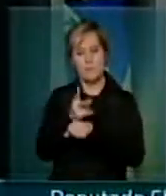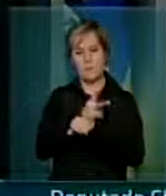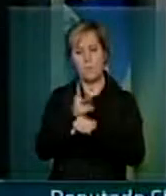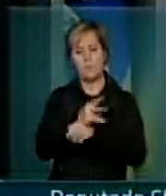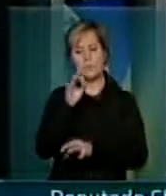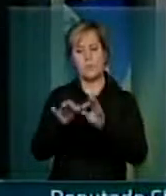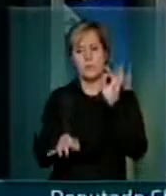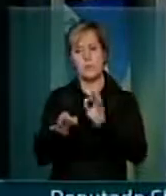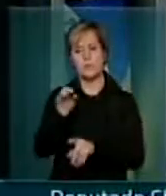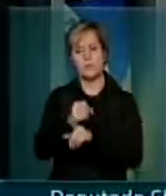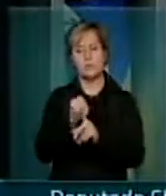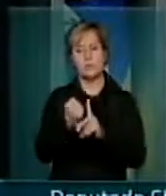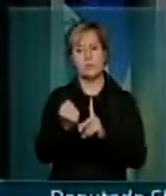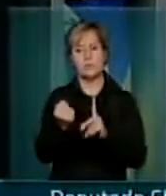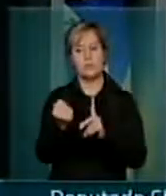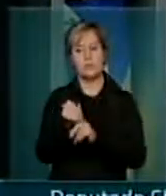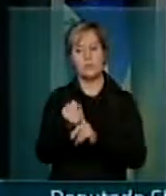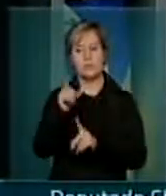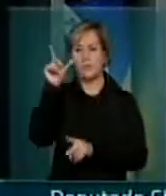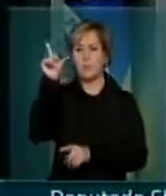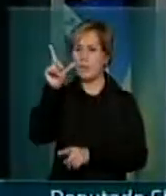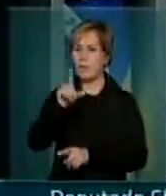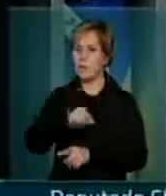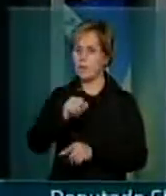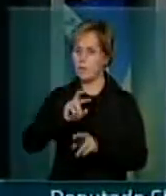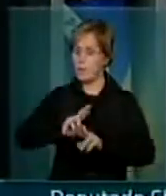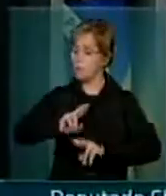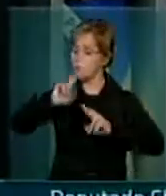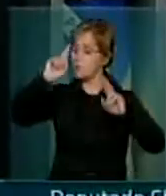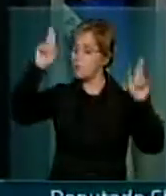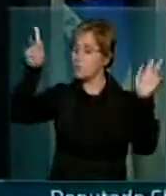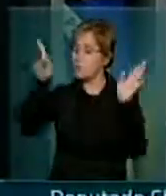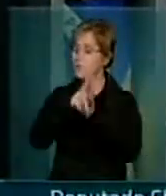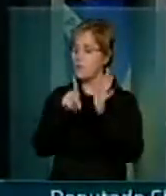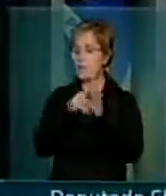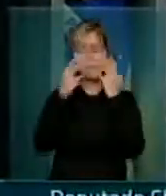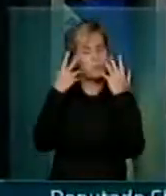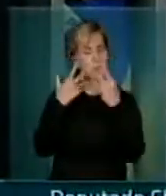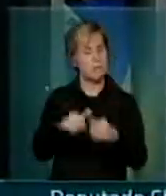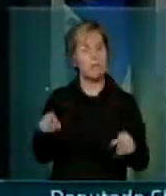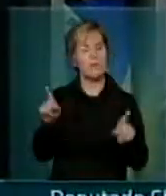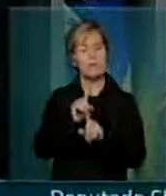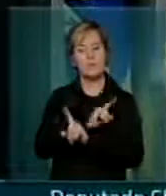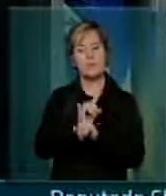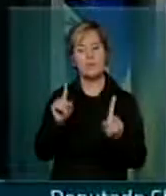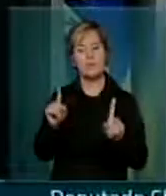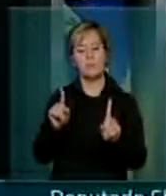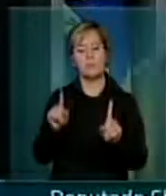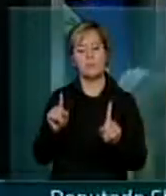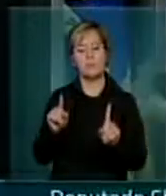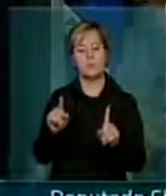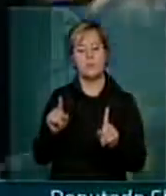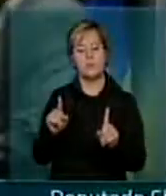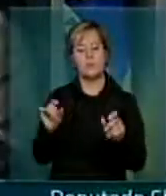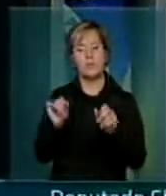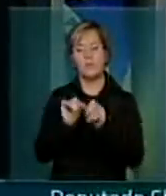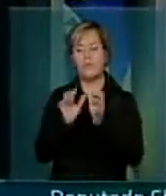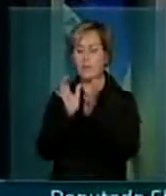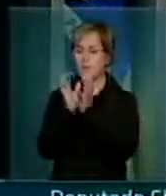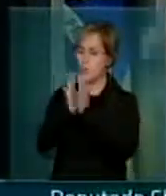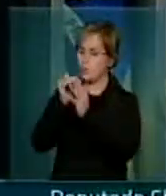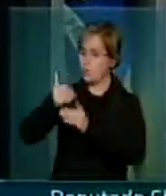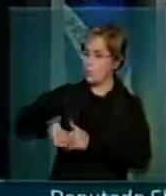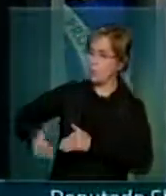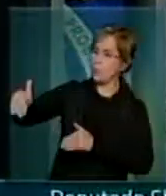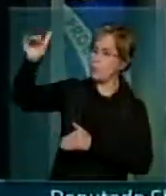justiça social, redução da disparidade inaceitável que faz com que os do topo da escala